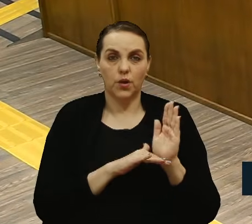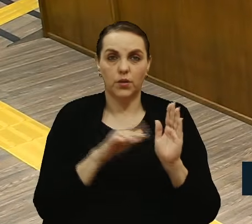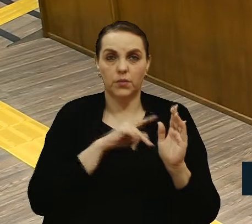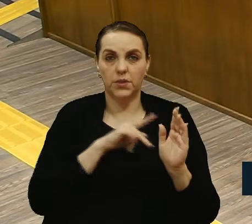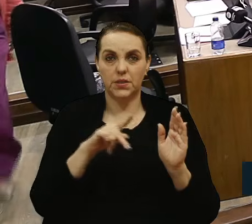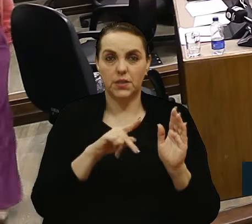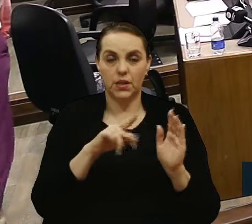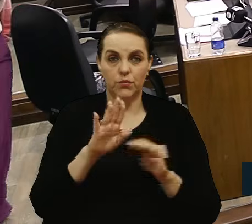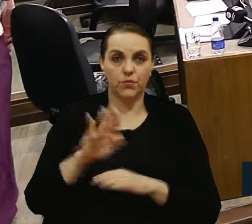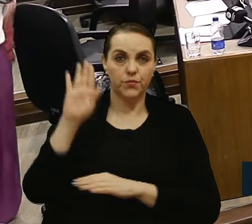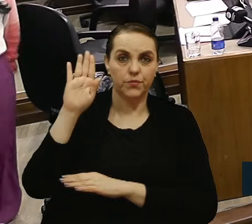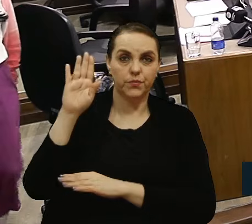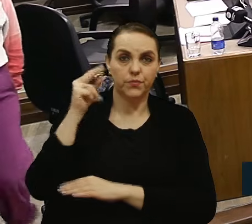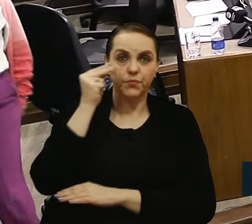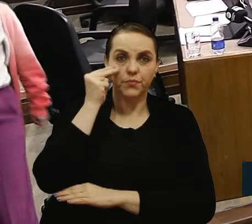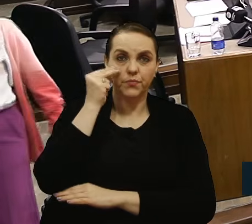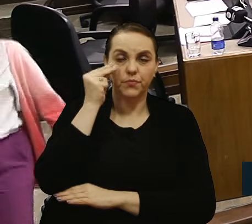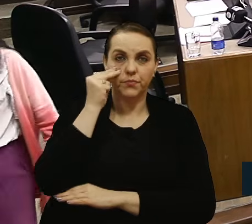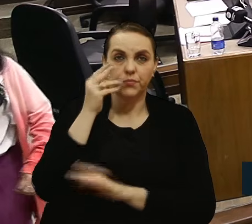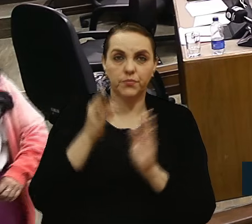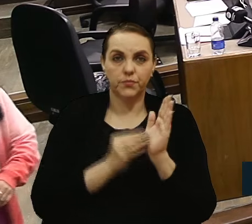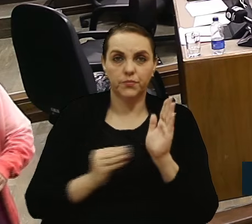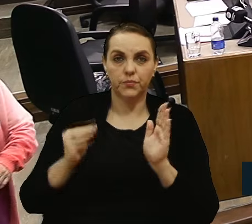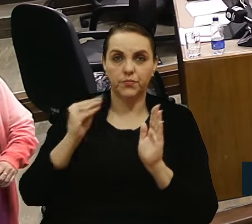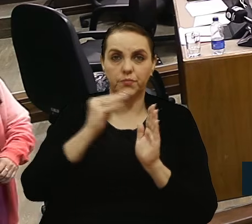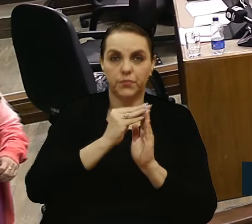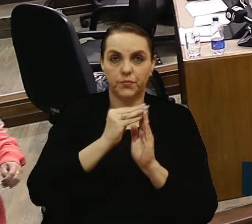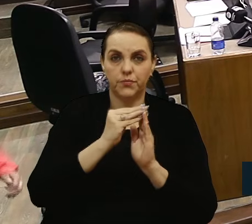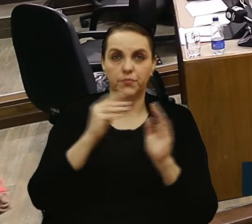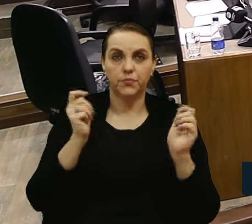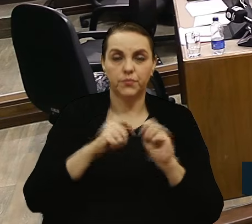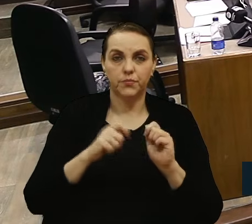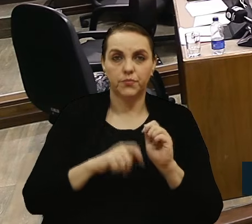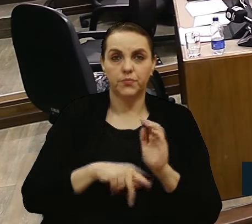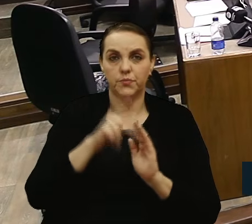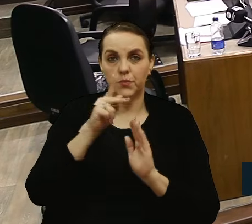presidente. Libache. Vou requerer a Vossa Excelência a inversão de pauta para que apreciemos o projeto número 7,